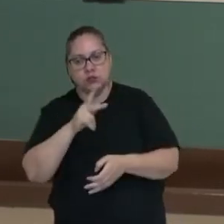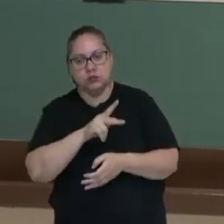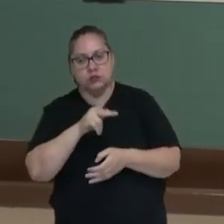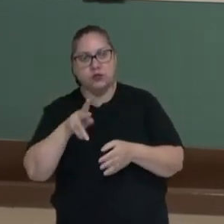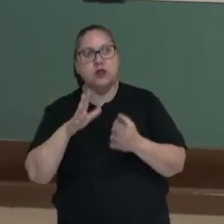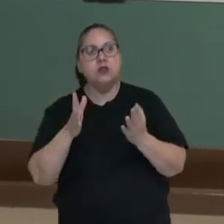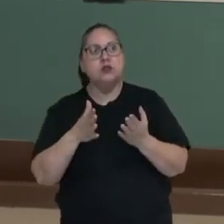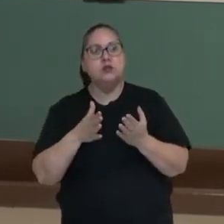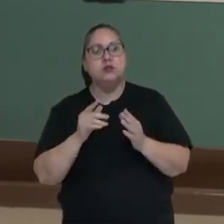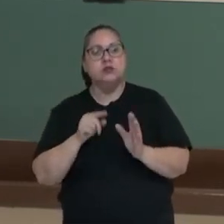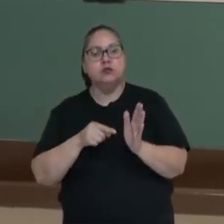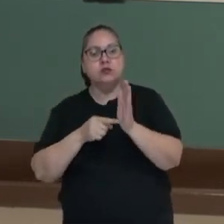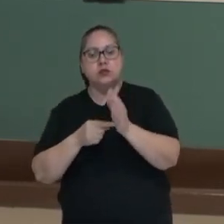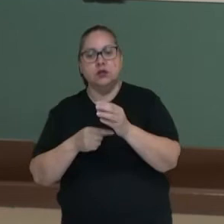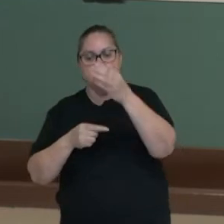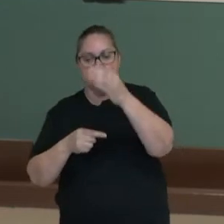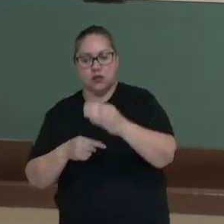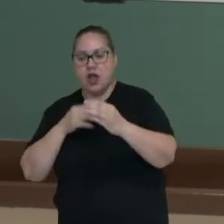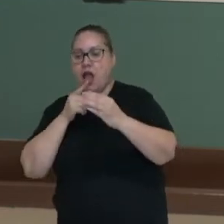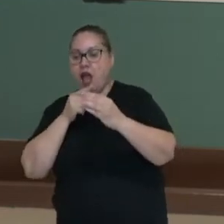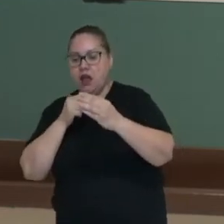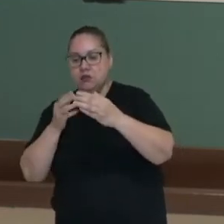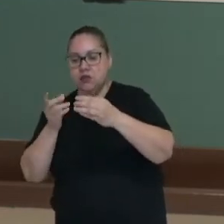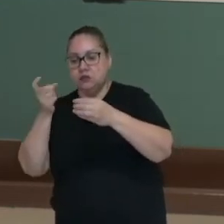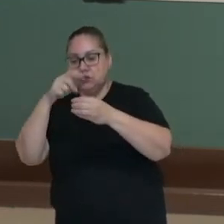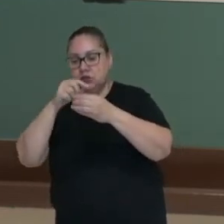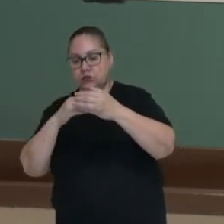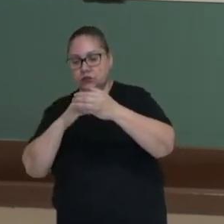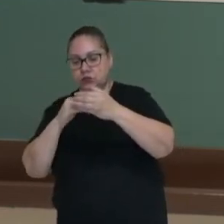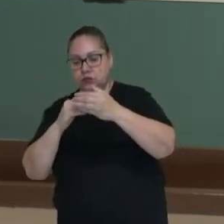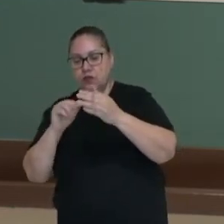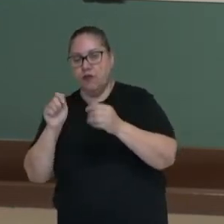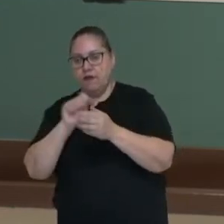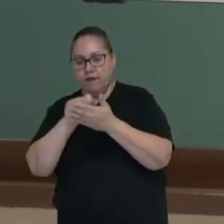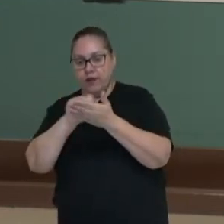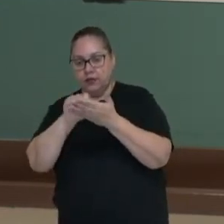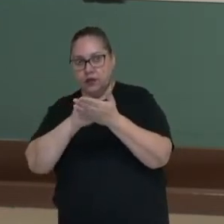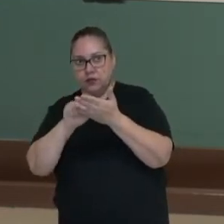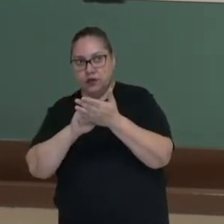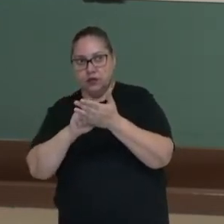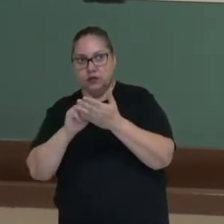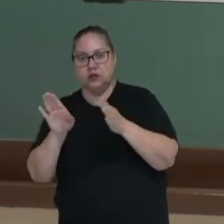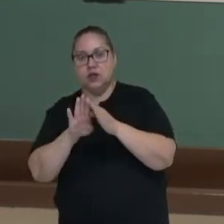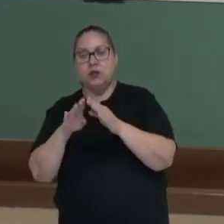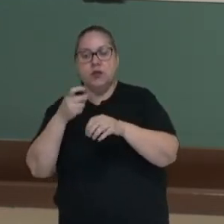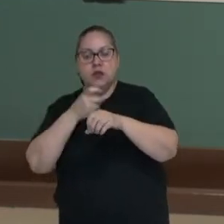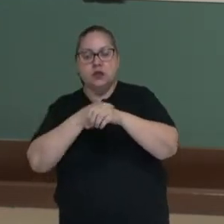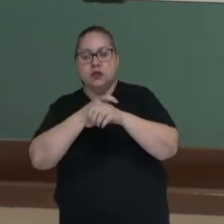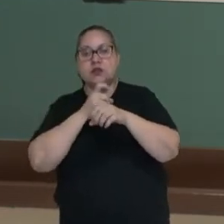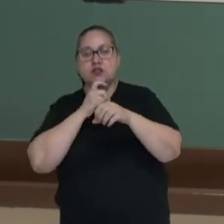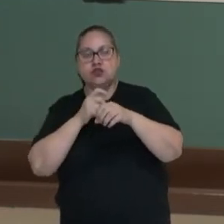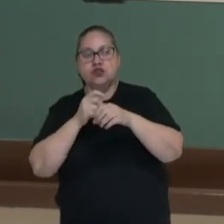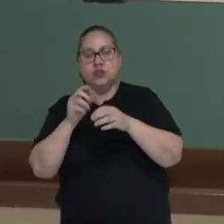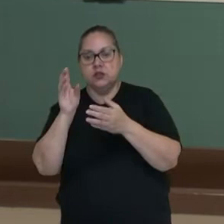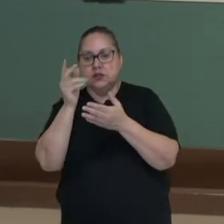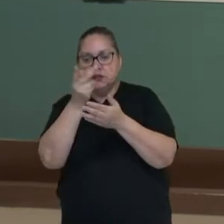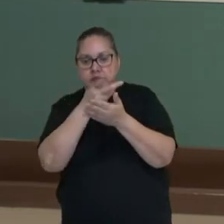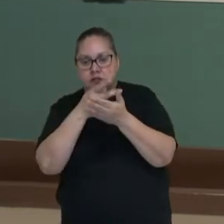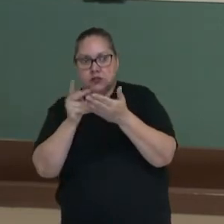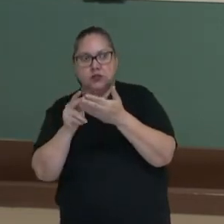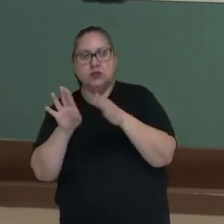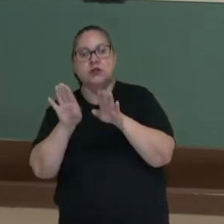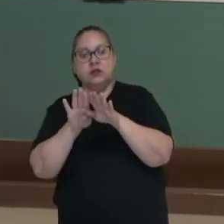você vai indicar a posição da água no copo, você vai pintar, também do cubo de gelo, você vai desenhar esse cubo de gelo